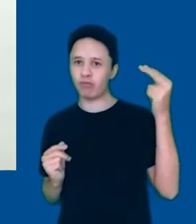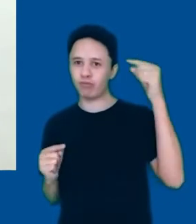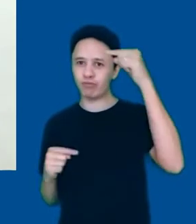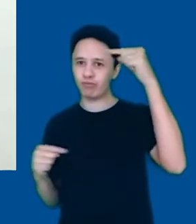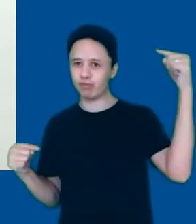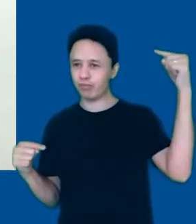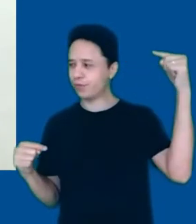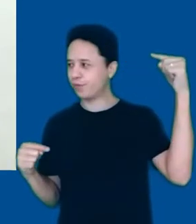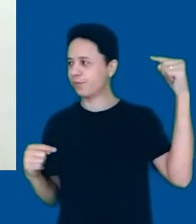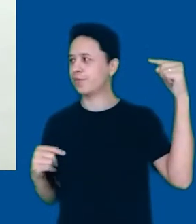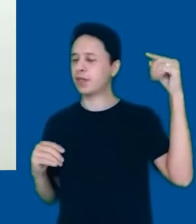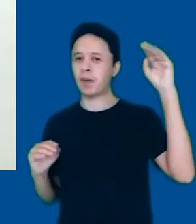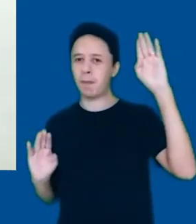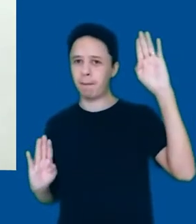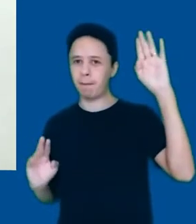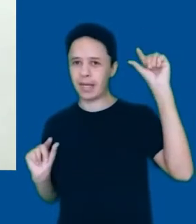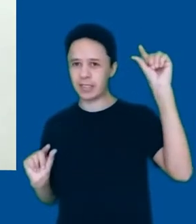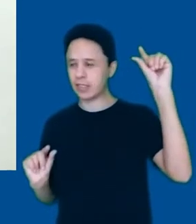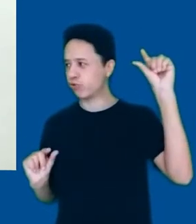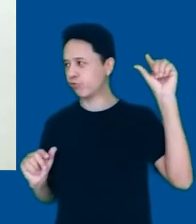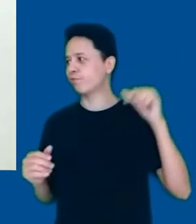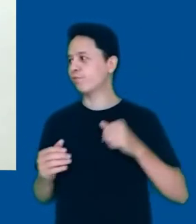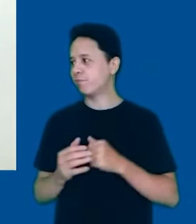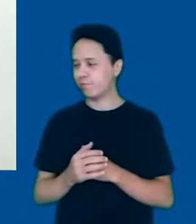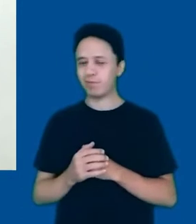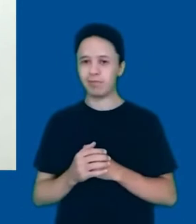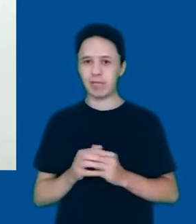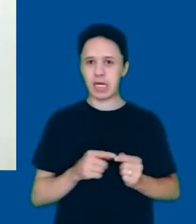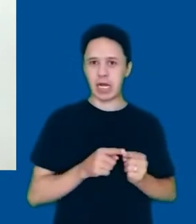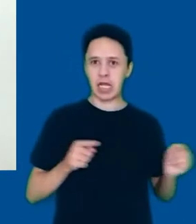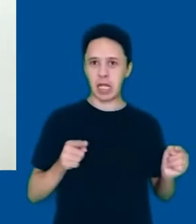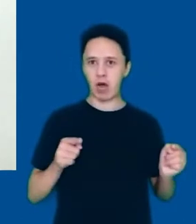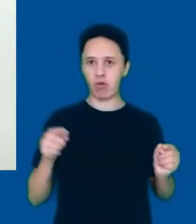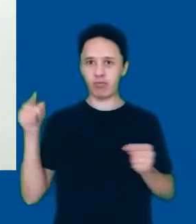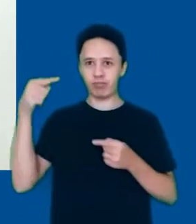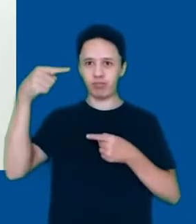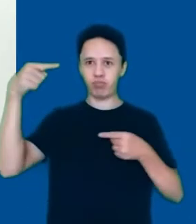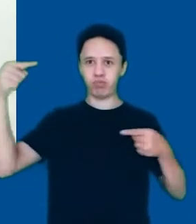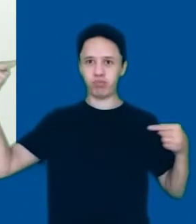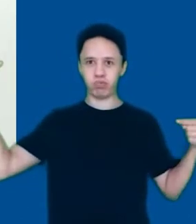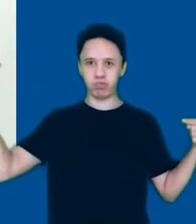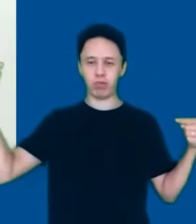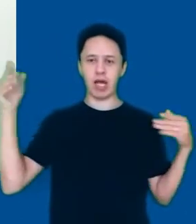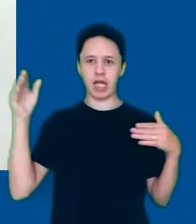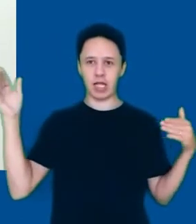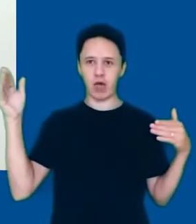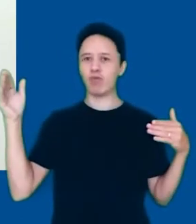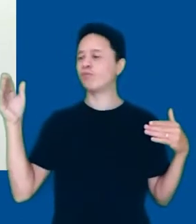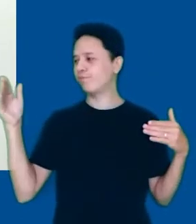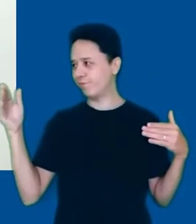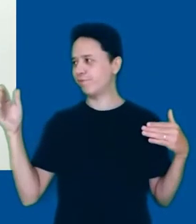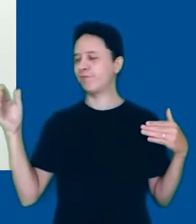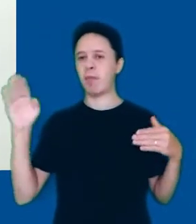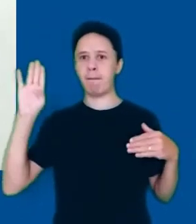bezinho, e esse grandãozão aqui é o mesmo desse, né? Porque eles são congruentes. Então aqui vai ser o bezão.